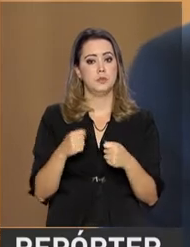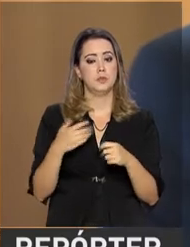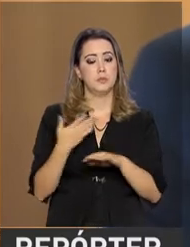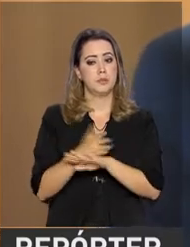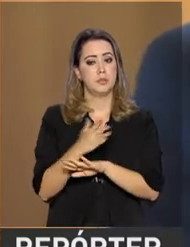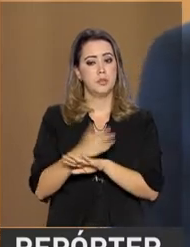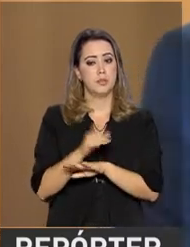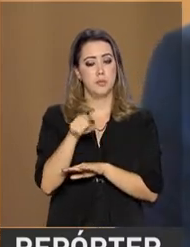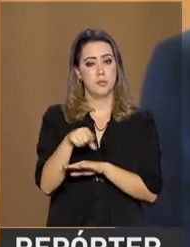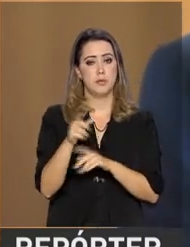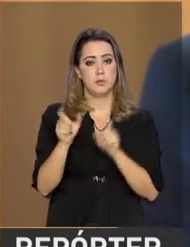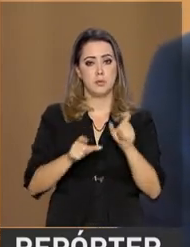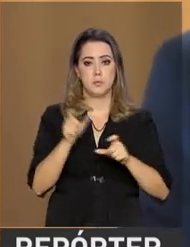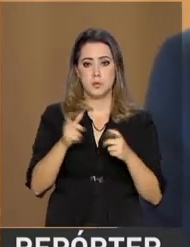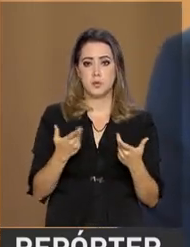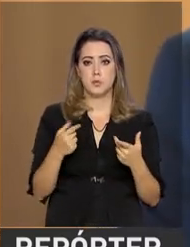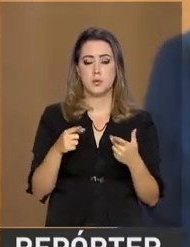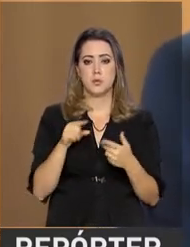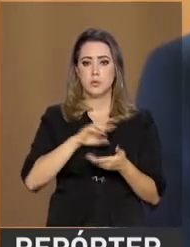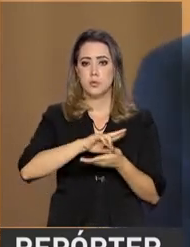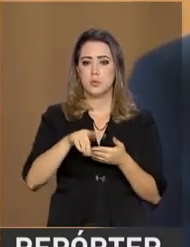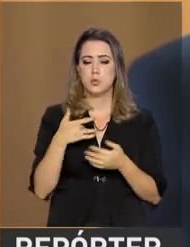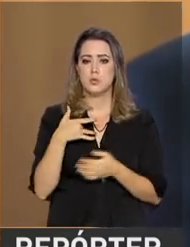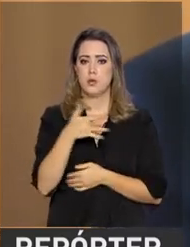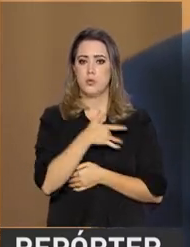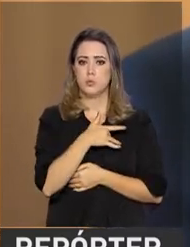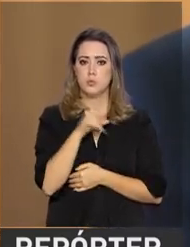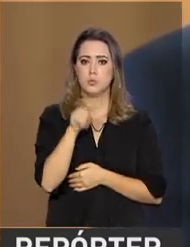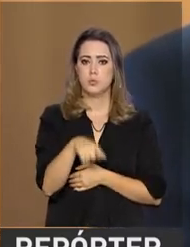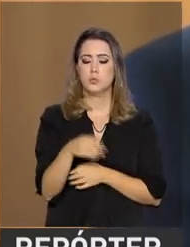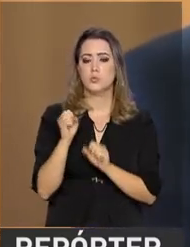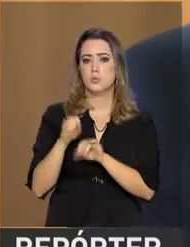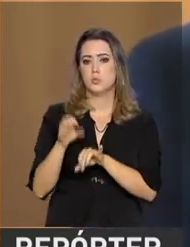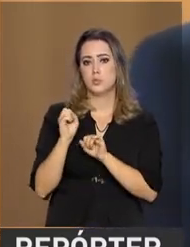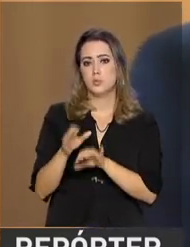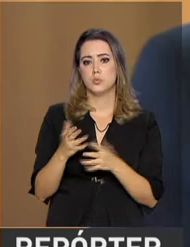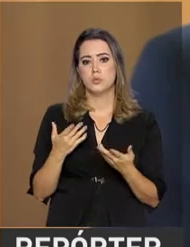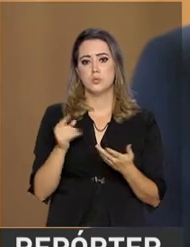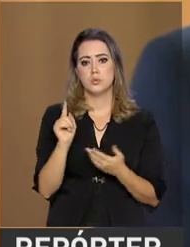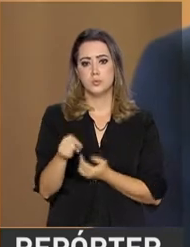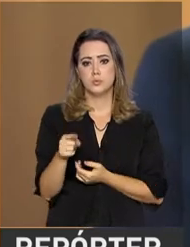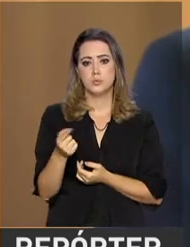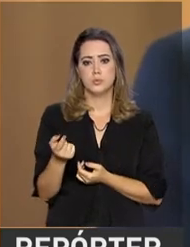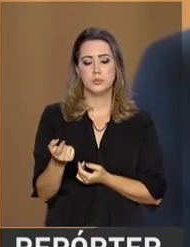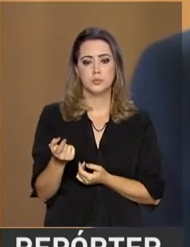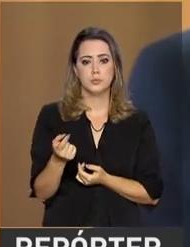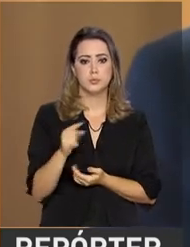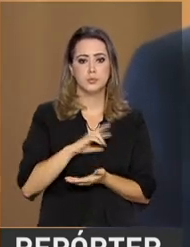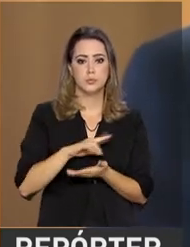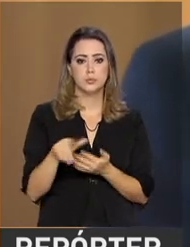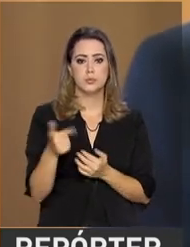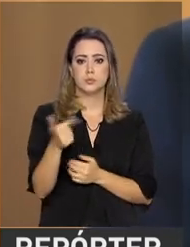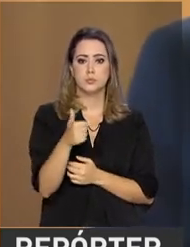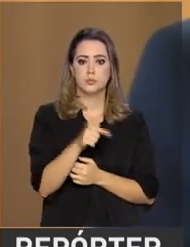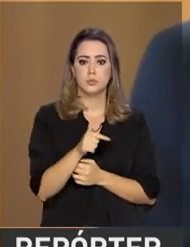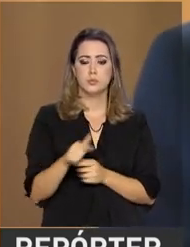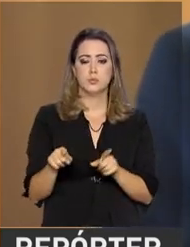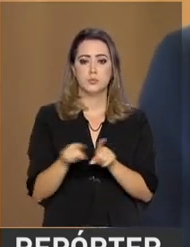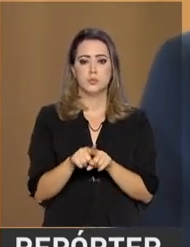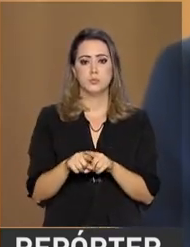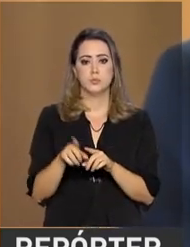essas vagas, ofertando módulos de saúde, módulos de educação e outros tipos